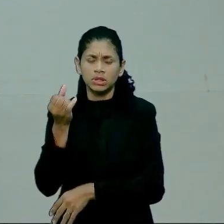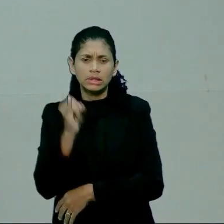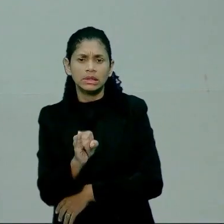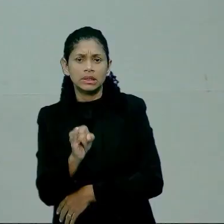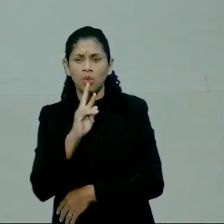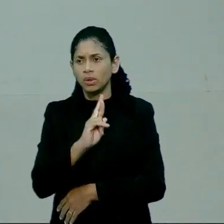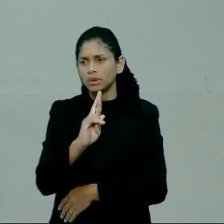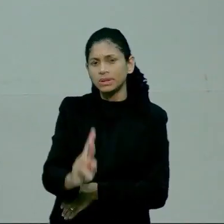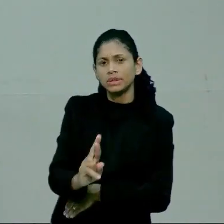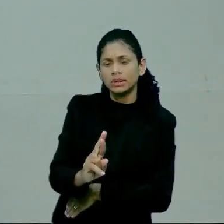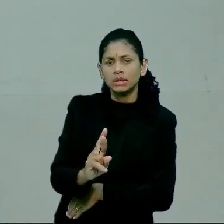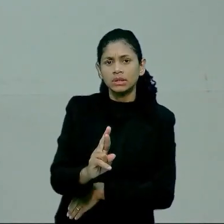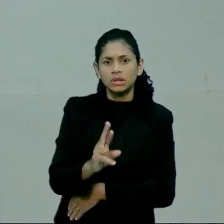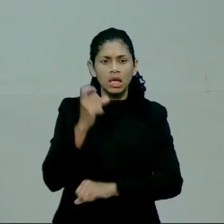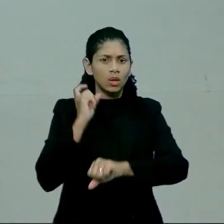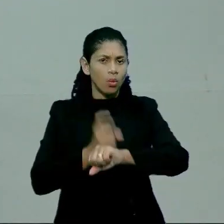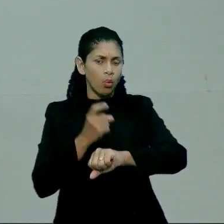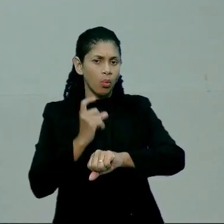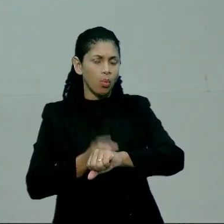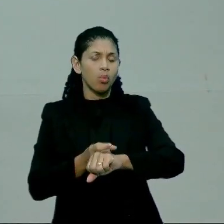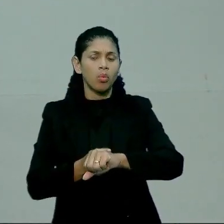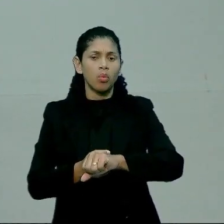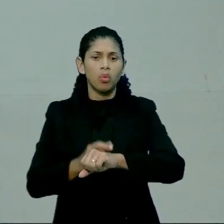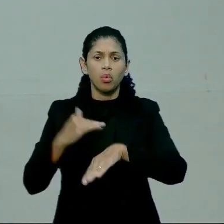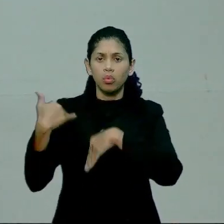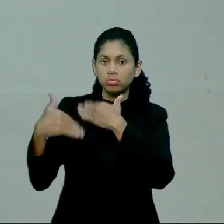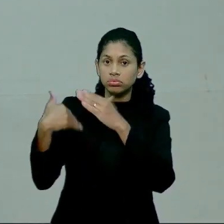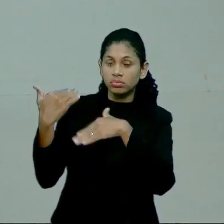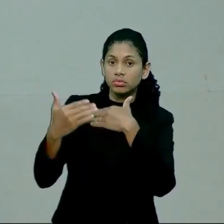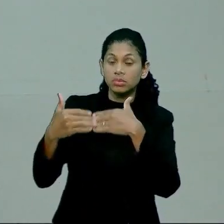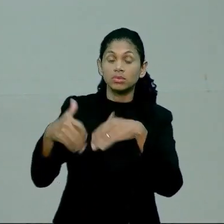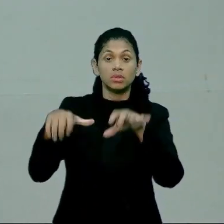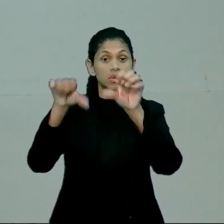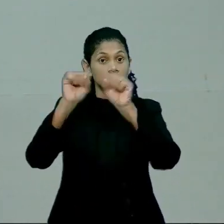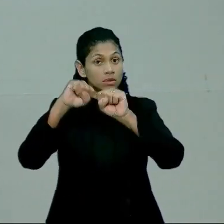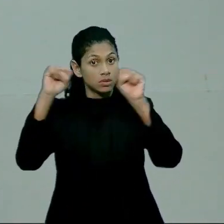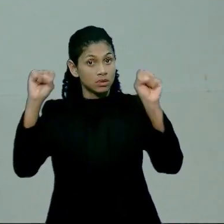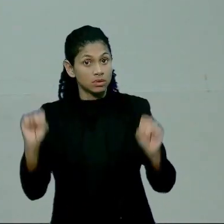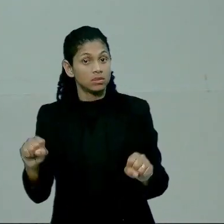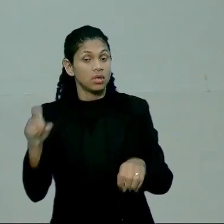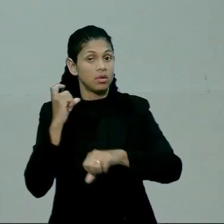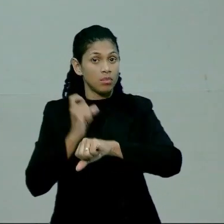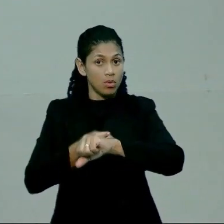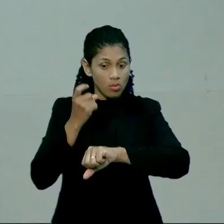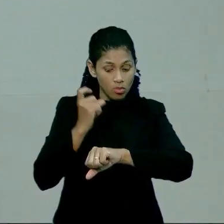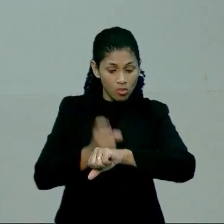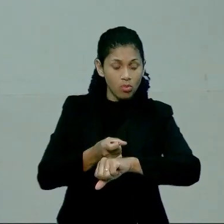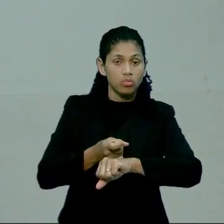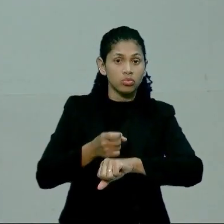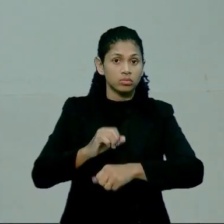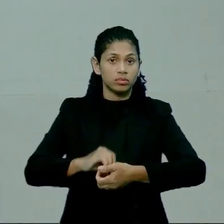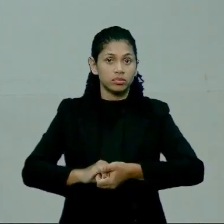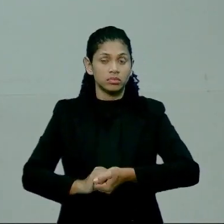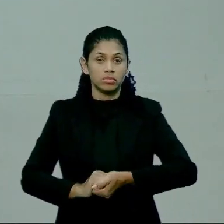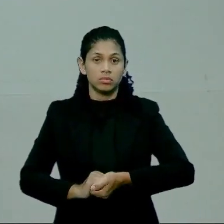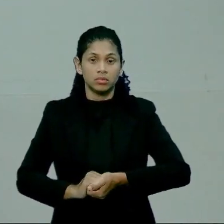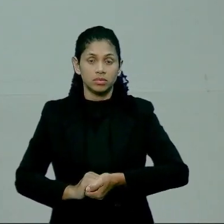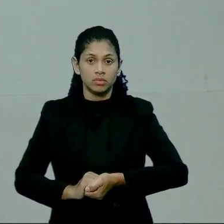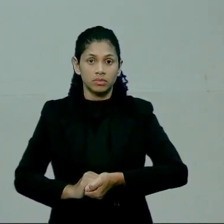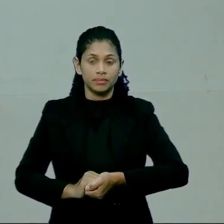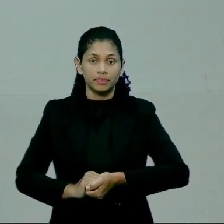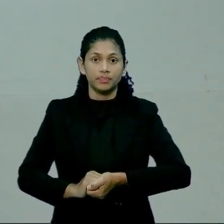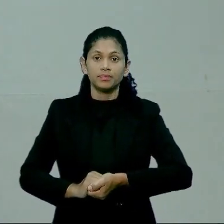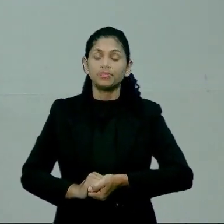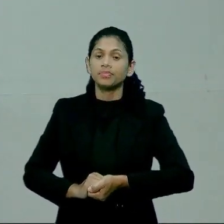ser, por exemplo, o crescimento do desenvolvimento do sistema ósseo. O músculo é de fortalecimento, ele vai se desenvolver, vai